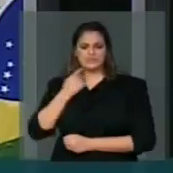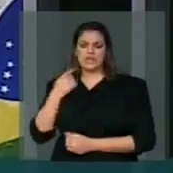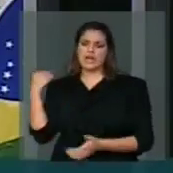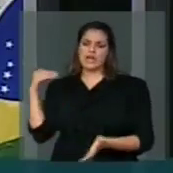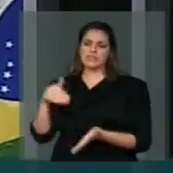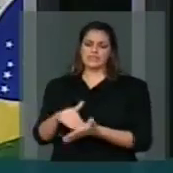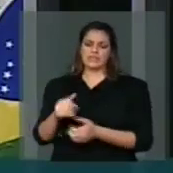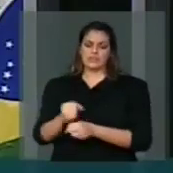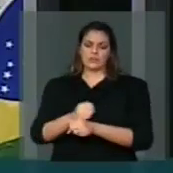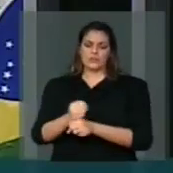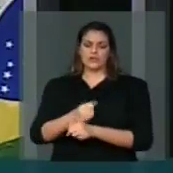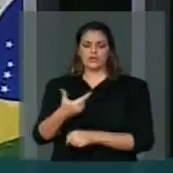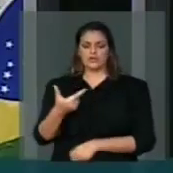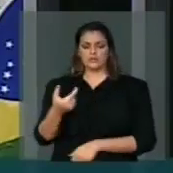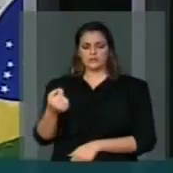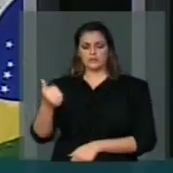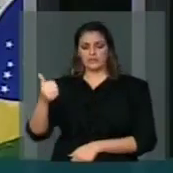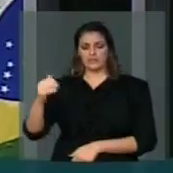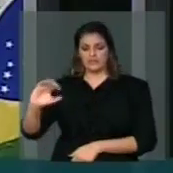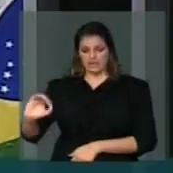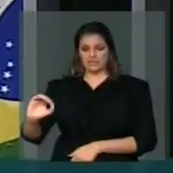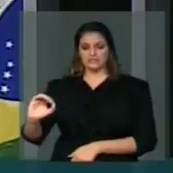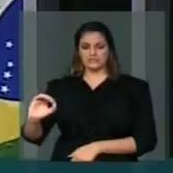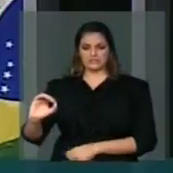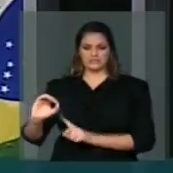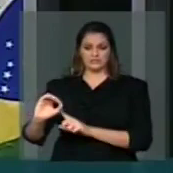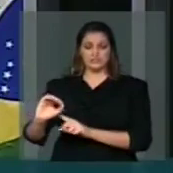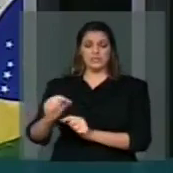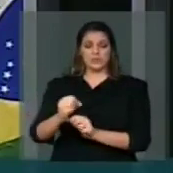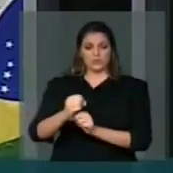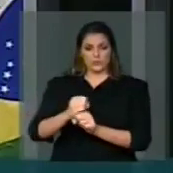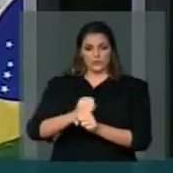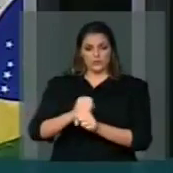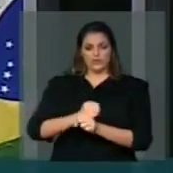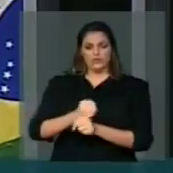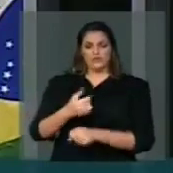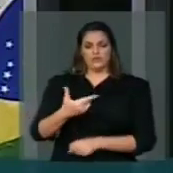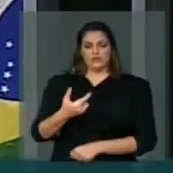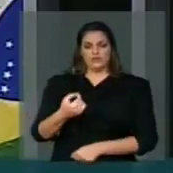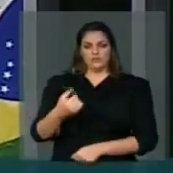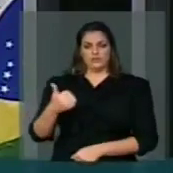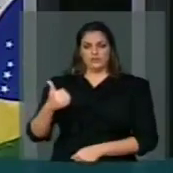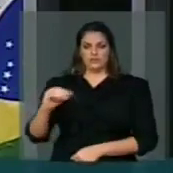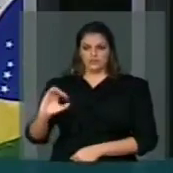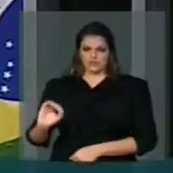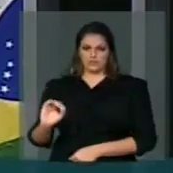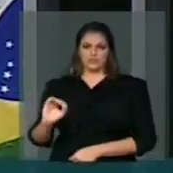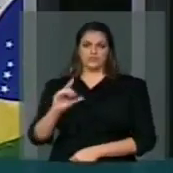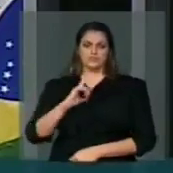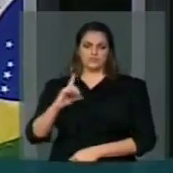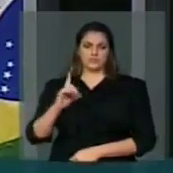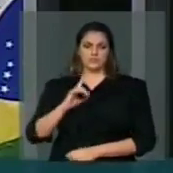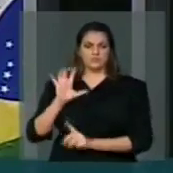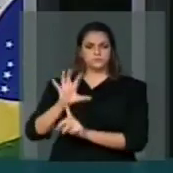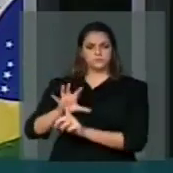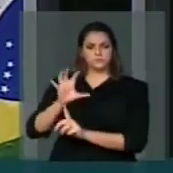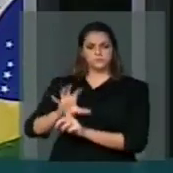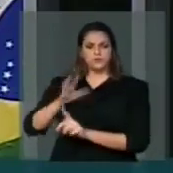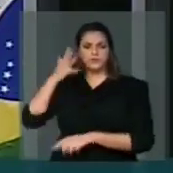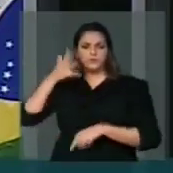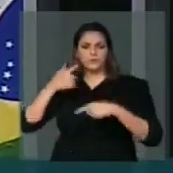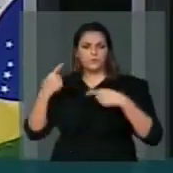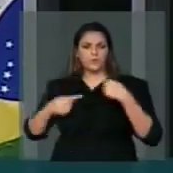Em 2010, a pressão política, através do aliciamento